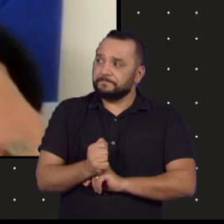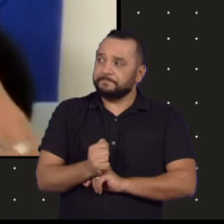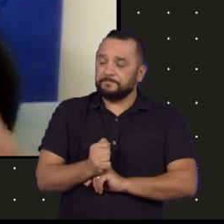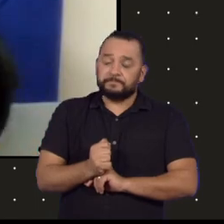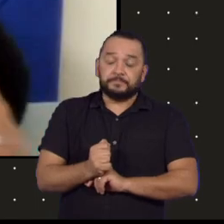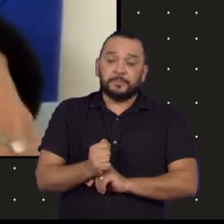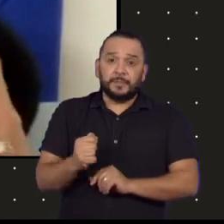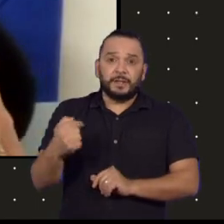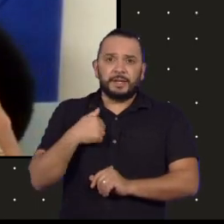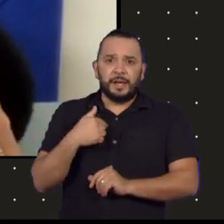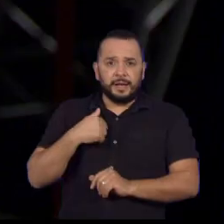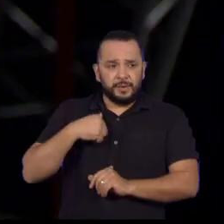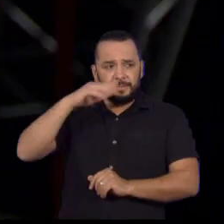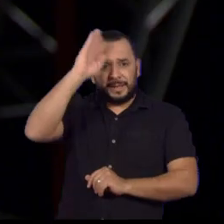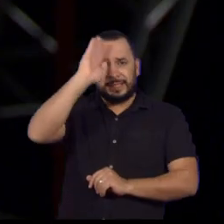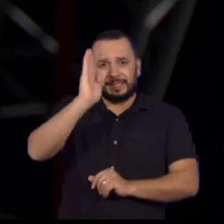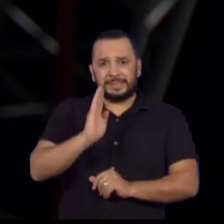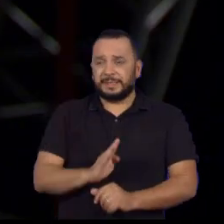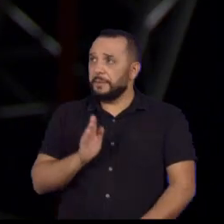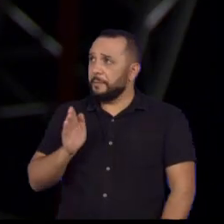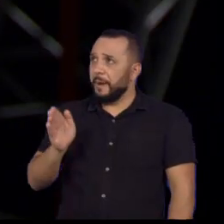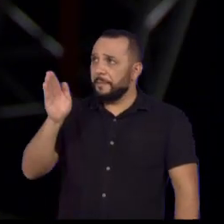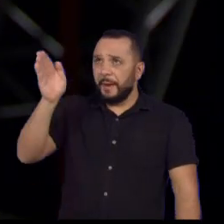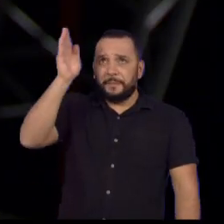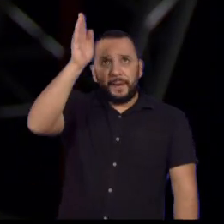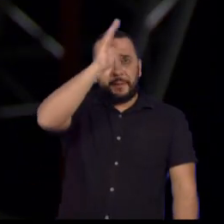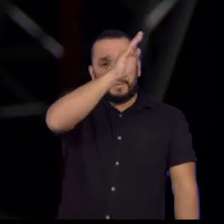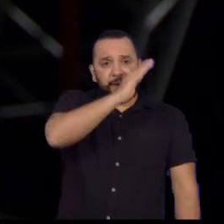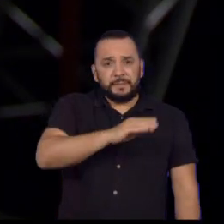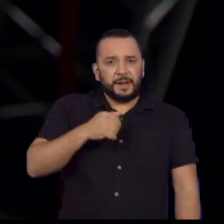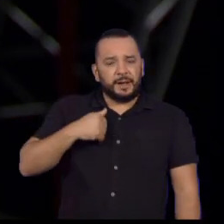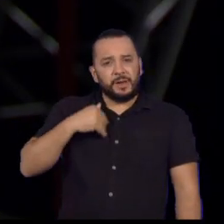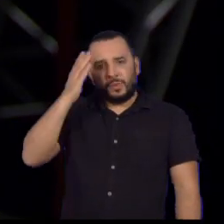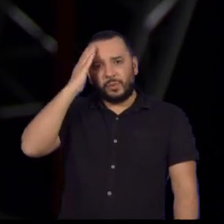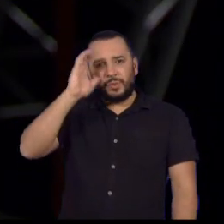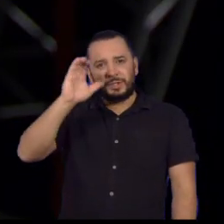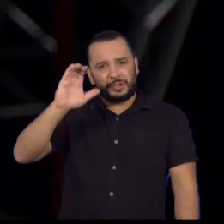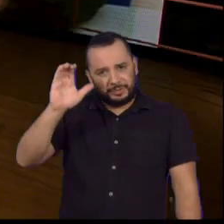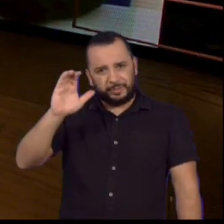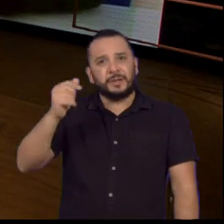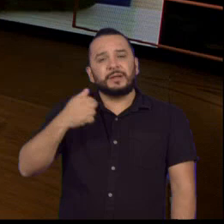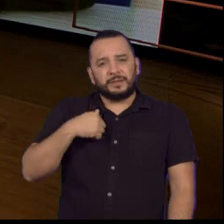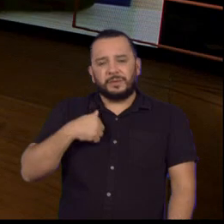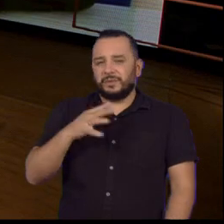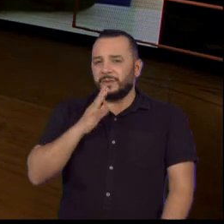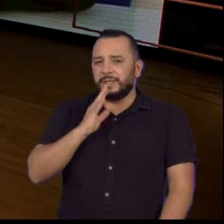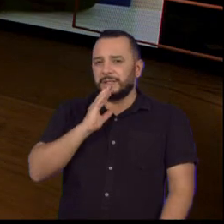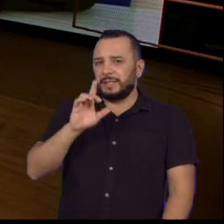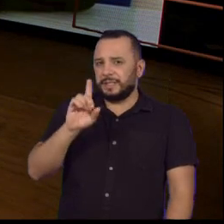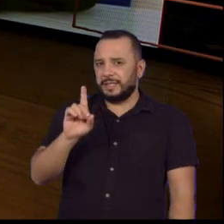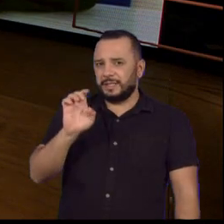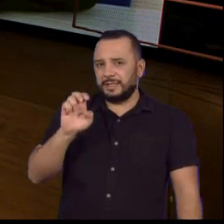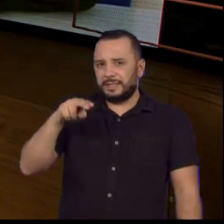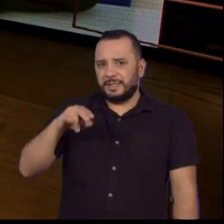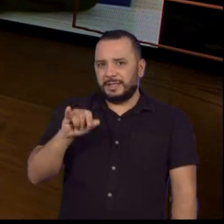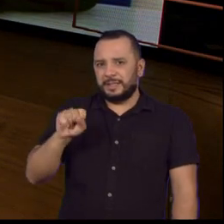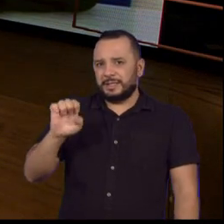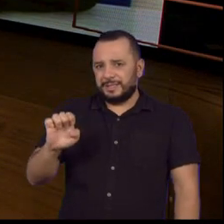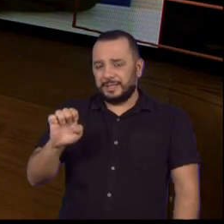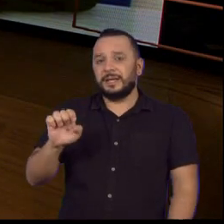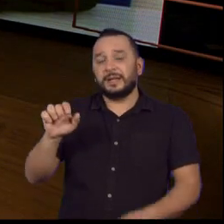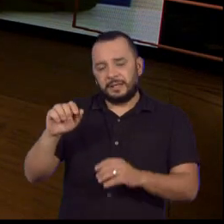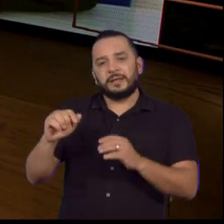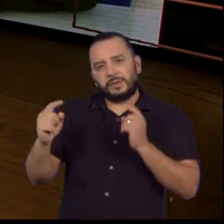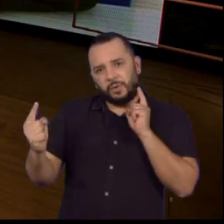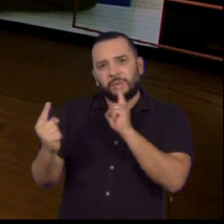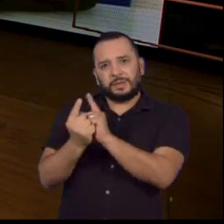numa dessas turnês pelo Brasil, que passamos em Curitiba, eu conheci Denise Stoklos, que foi me ver, e depois eu